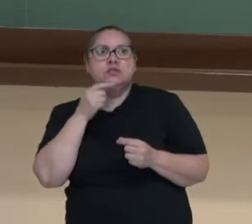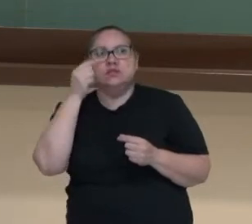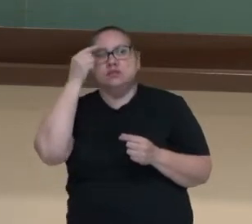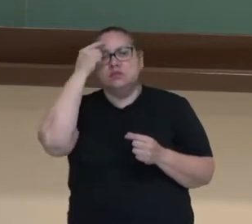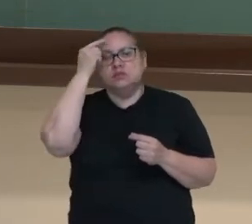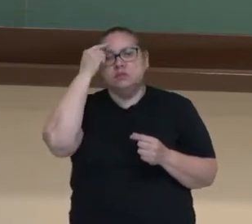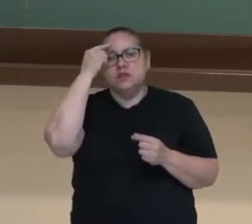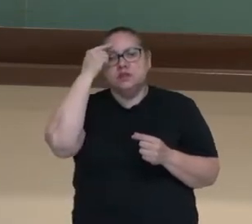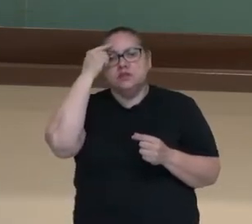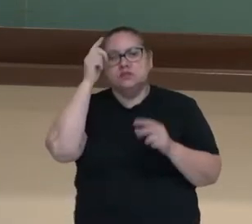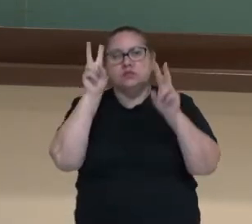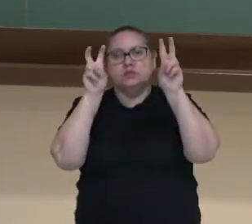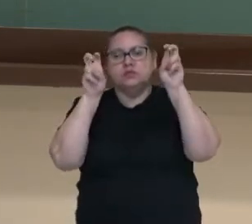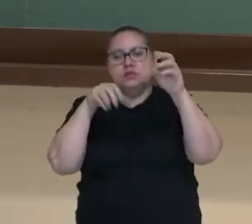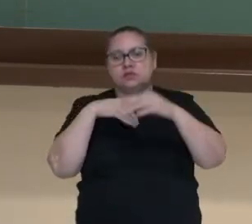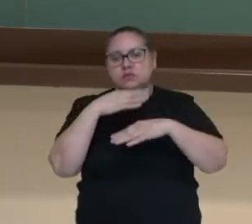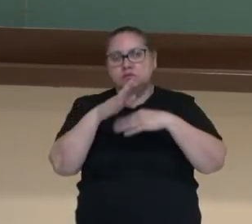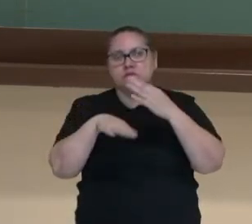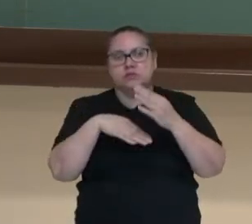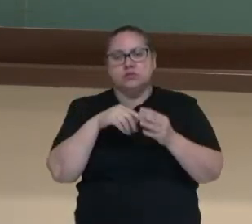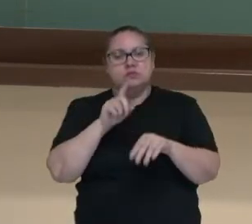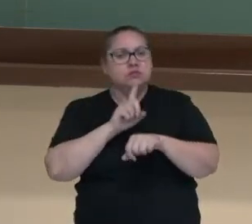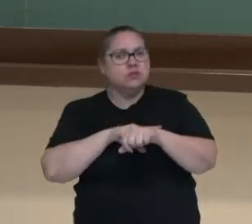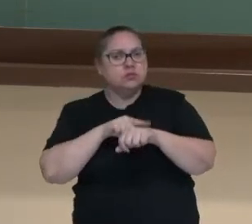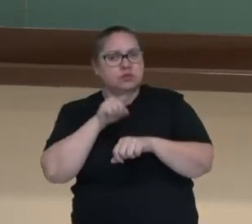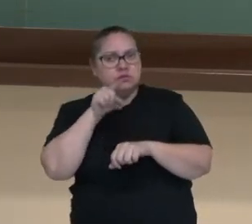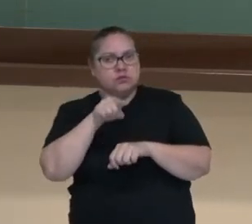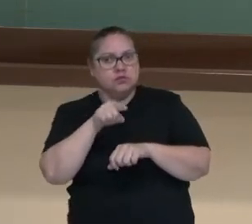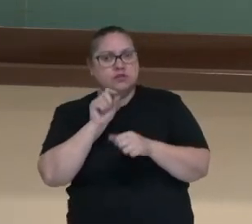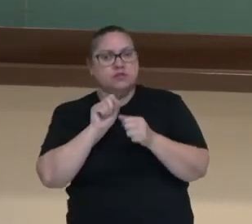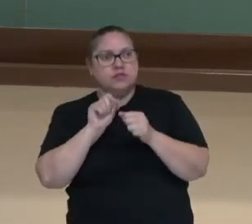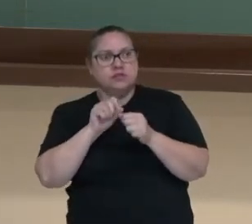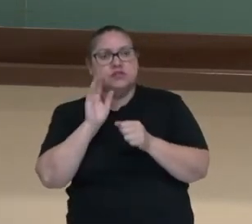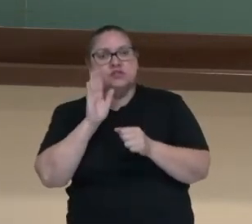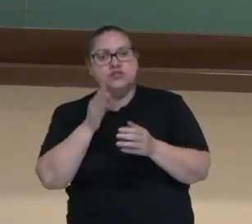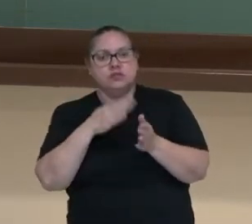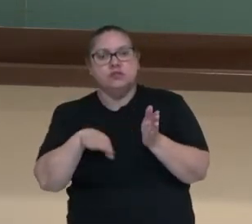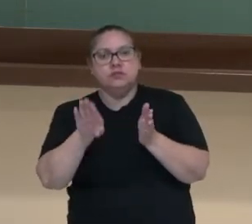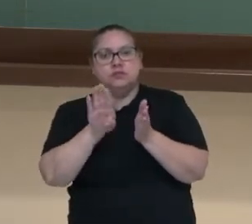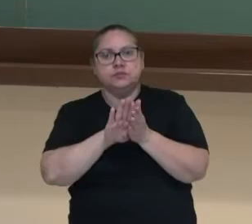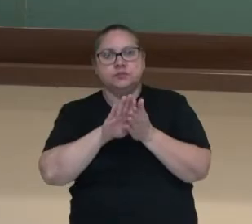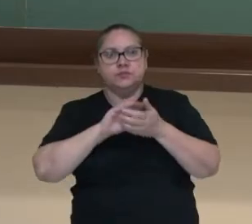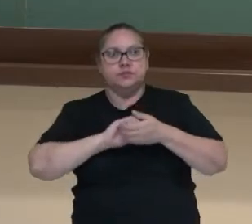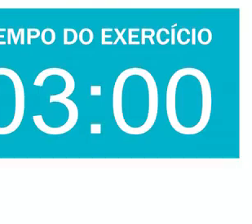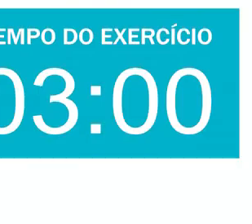sobre o tema desenvolvido. Então, vou dar um tempinho para vocês fazerem e já volto.